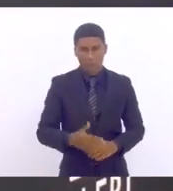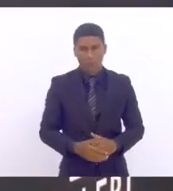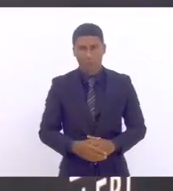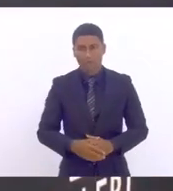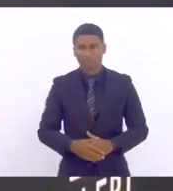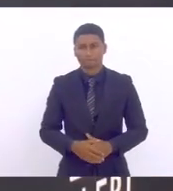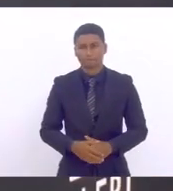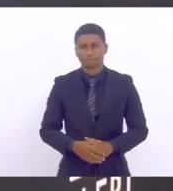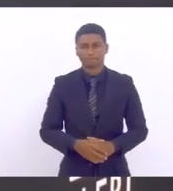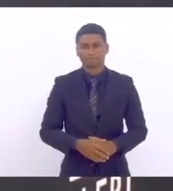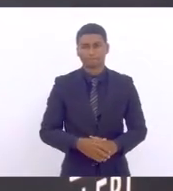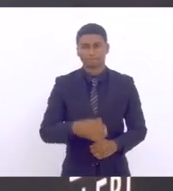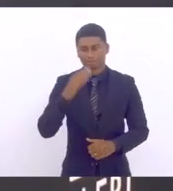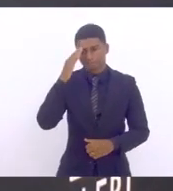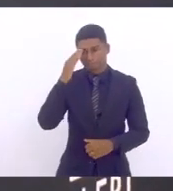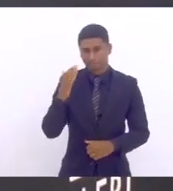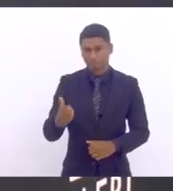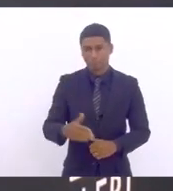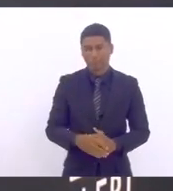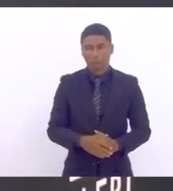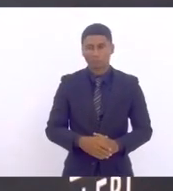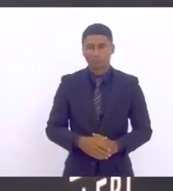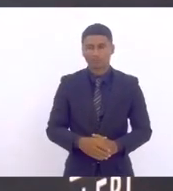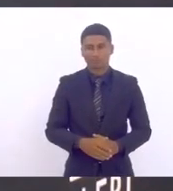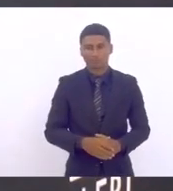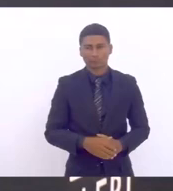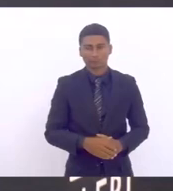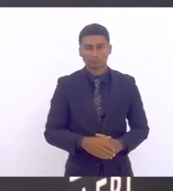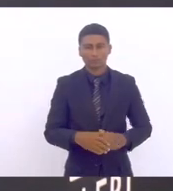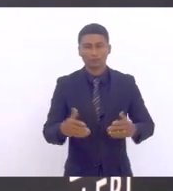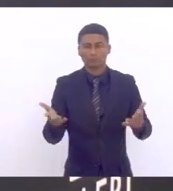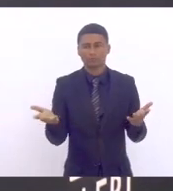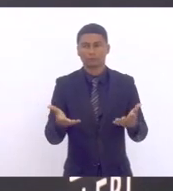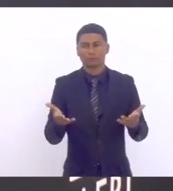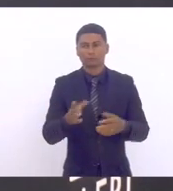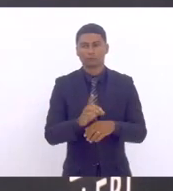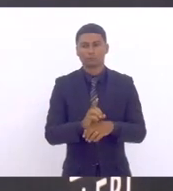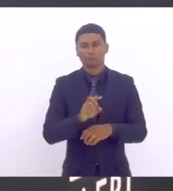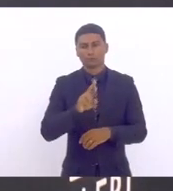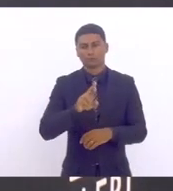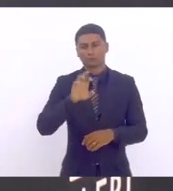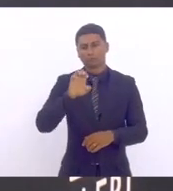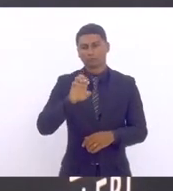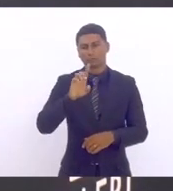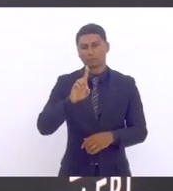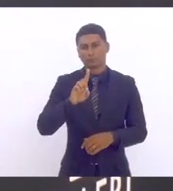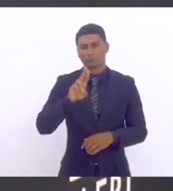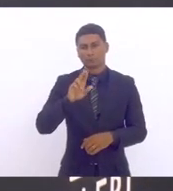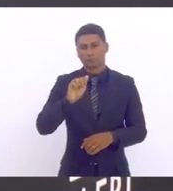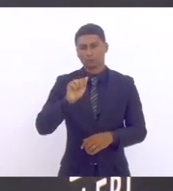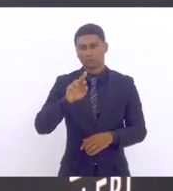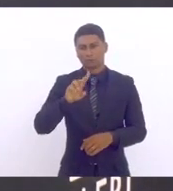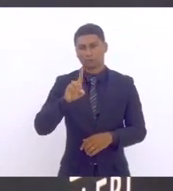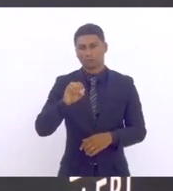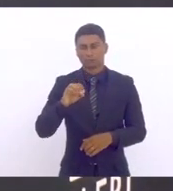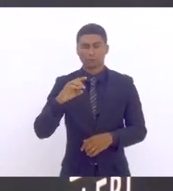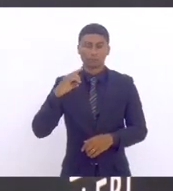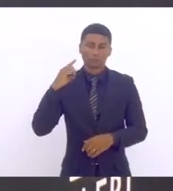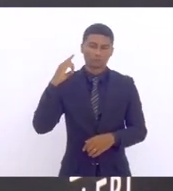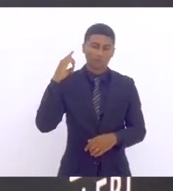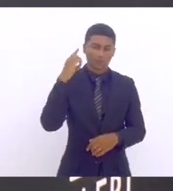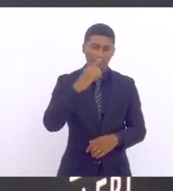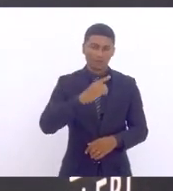Obrigado. Obrigado, Daniel. Bom, vamos ouvir agora o doutor Eduardo Benfica, que é advogado da raça